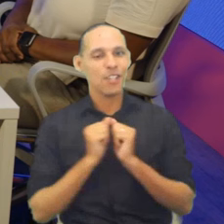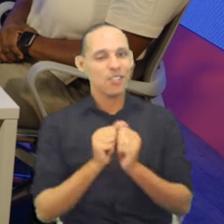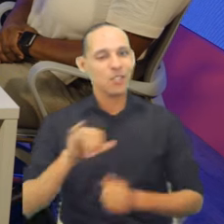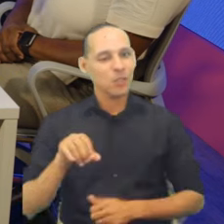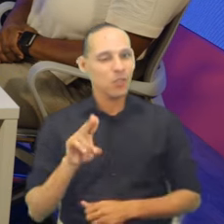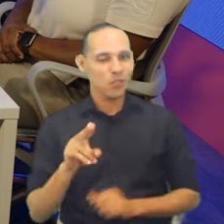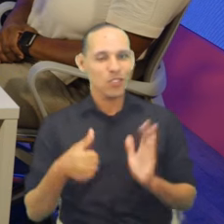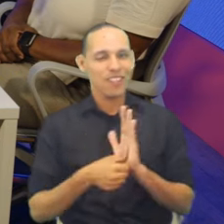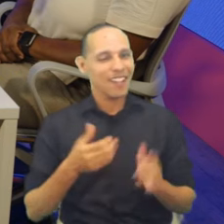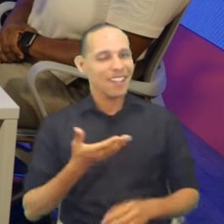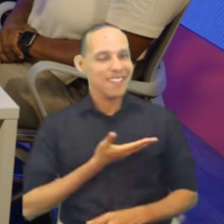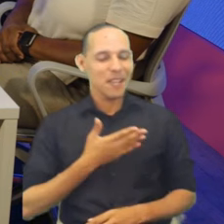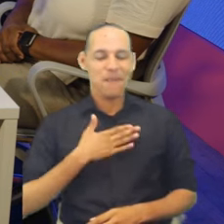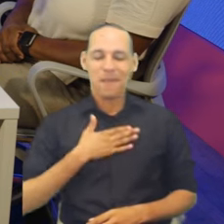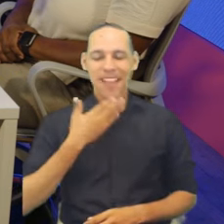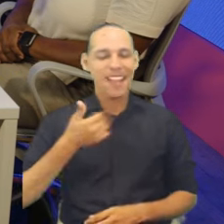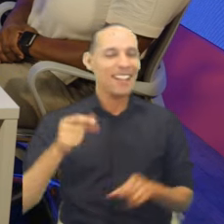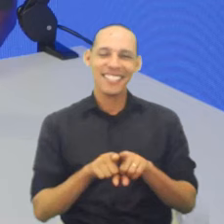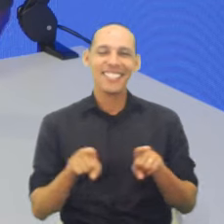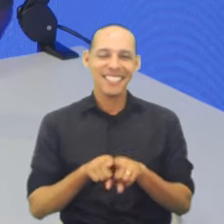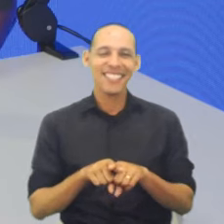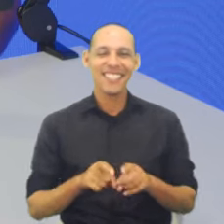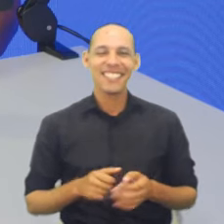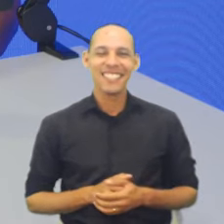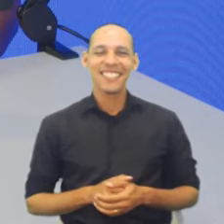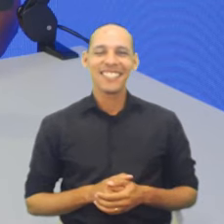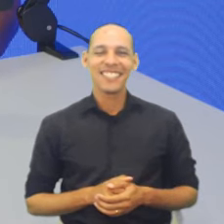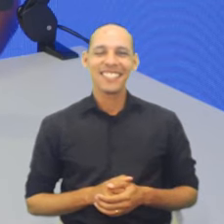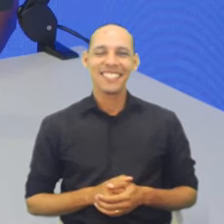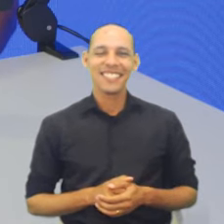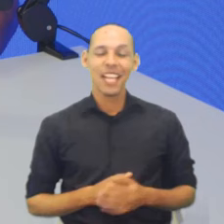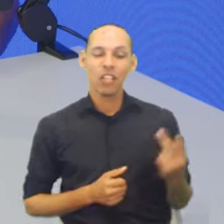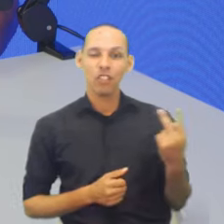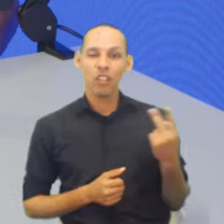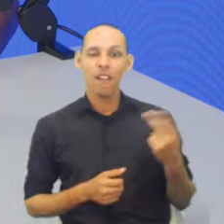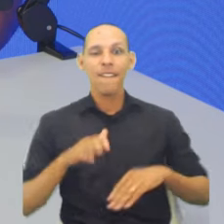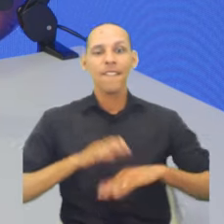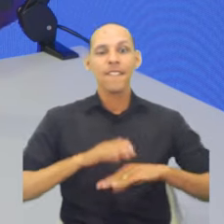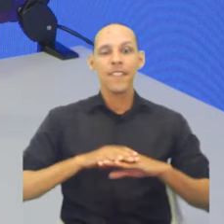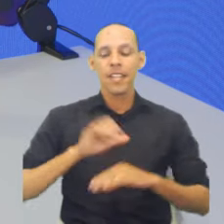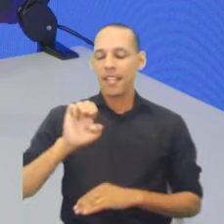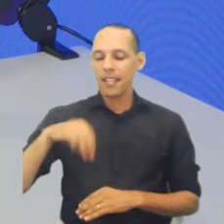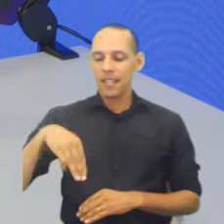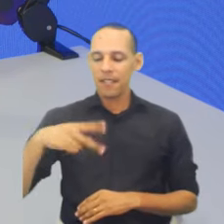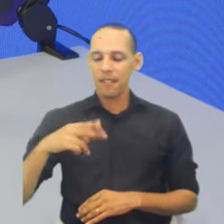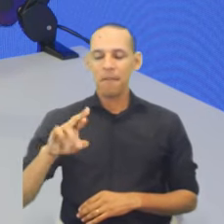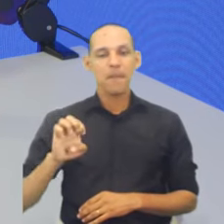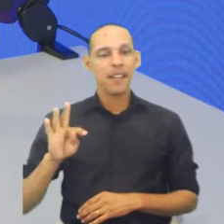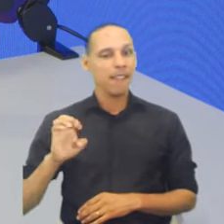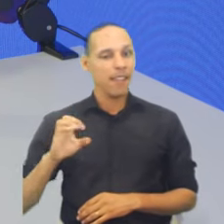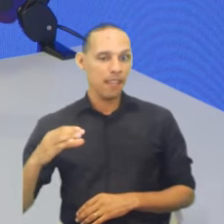sócia e minha melhor amiga que até então era só a melhor amiga a gente foi fazer o impretec E aí a gente fez a primeira palestra do